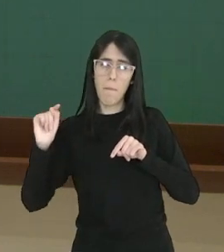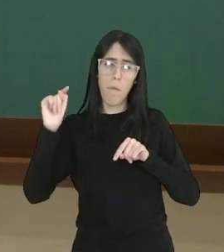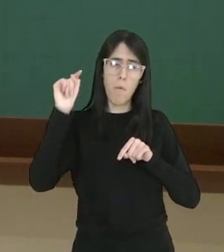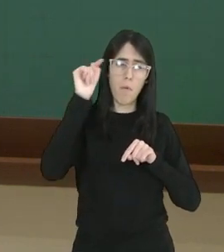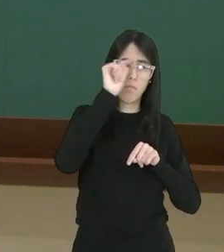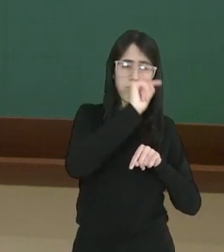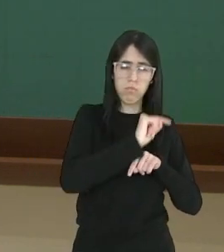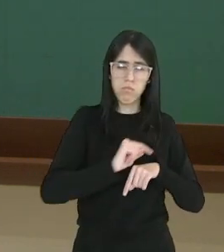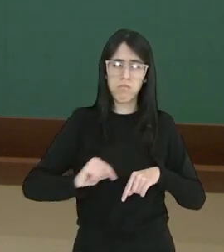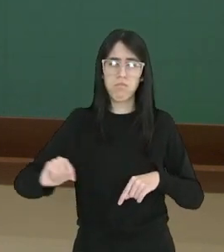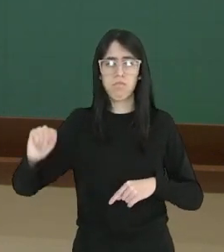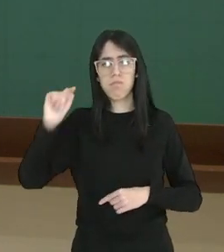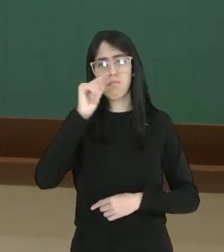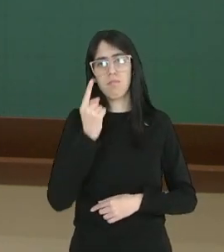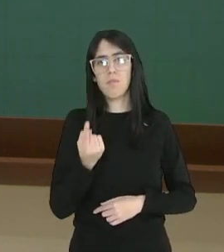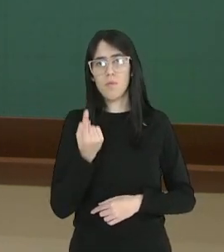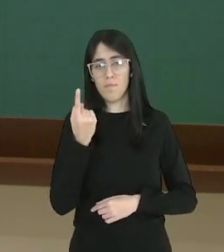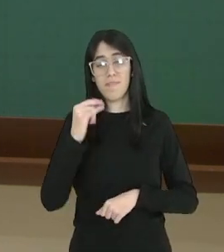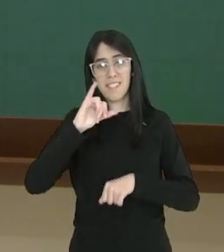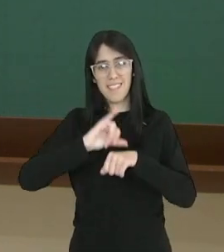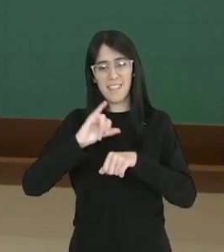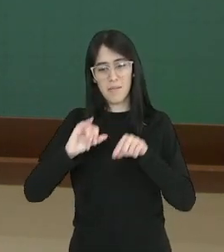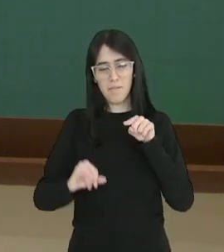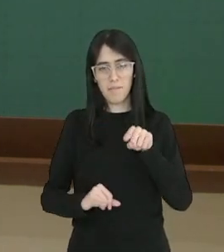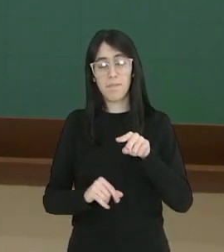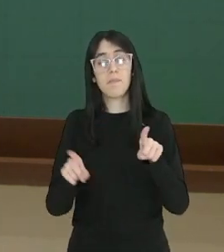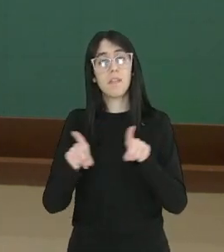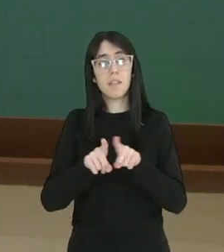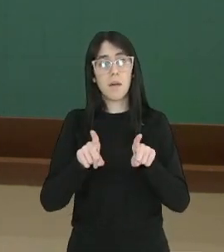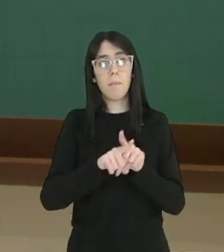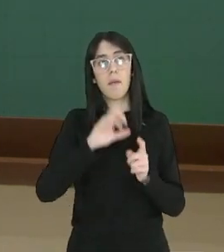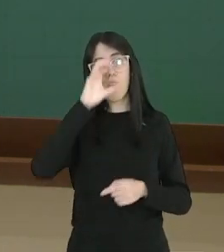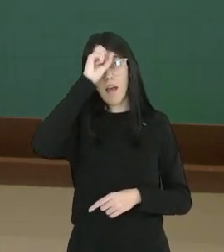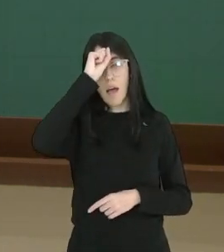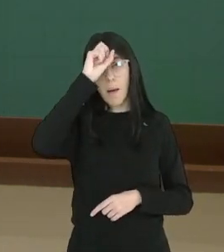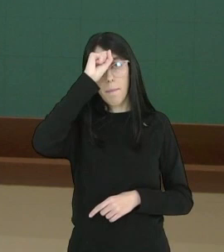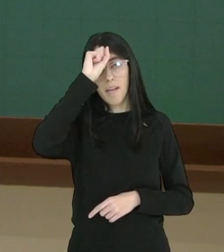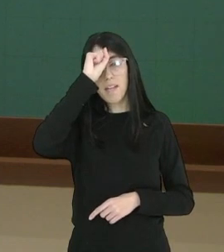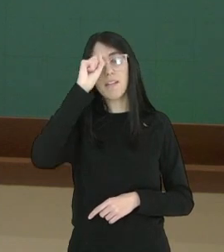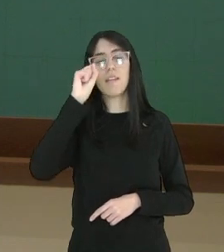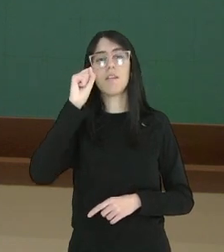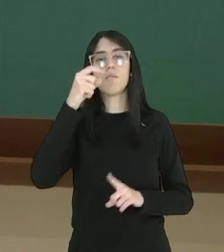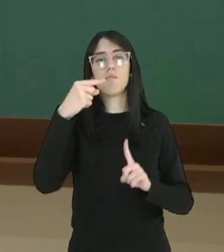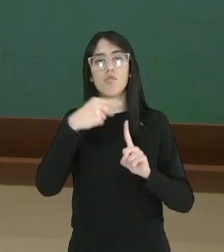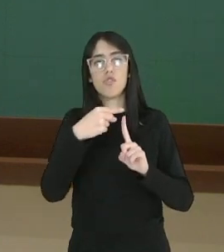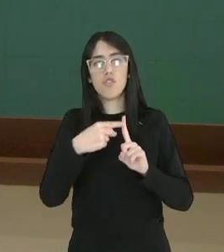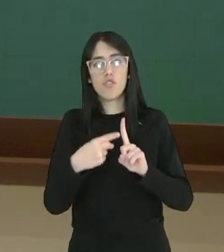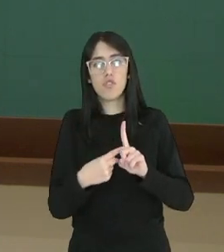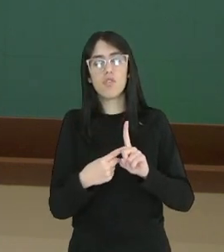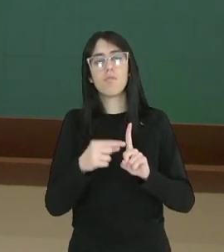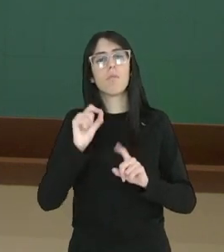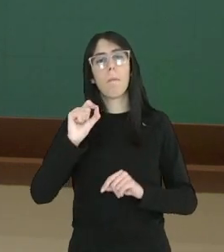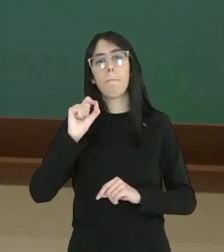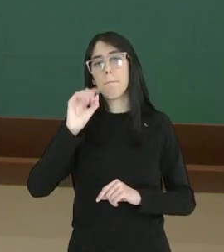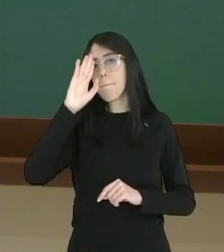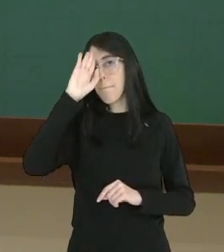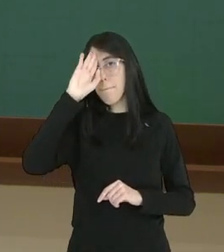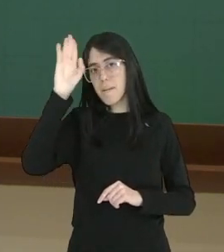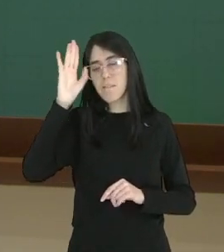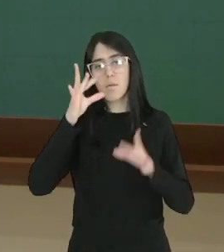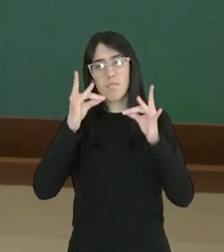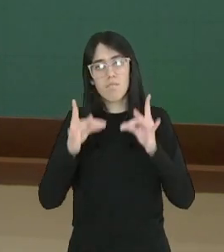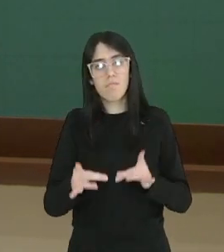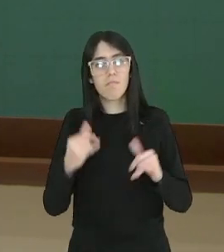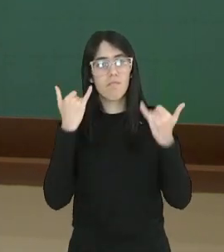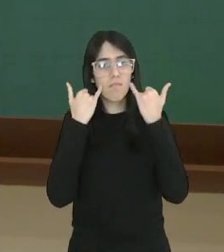único ponto central. E aprendemos ainda a identificar os principais